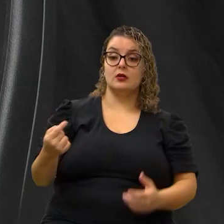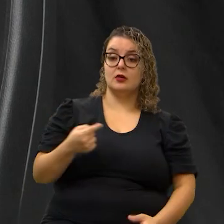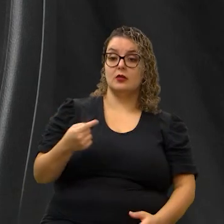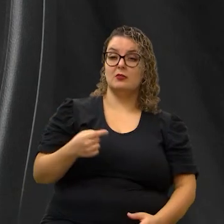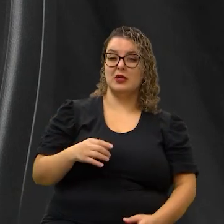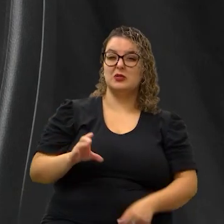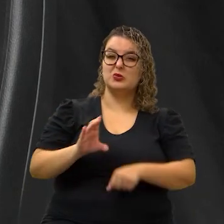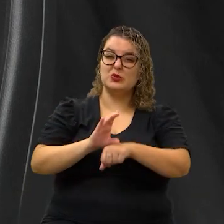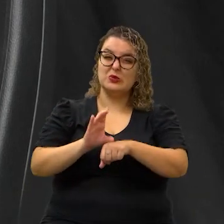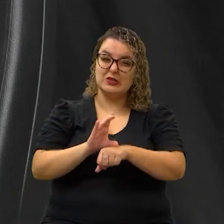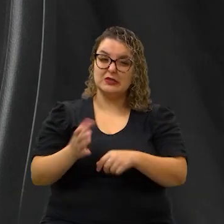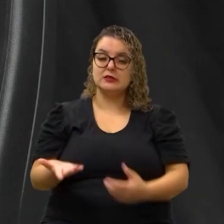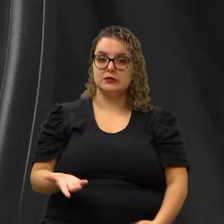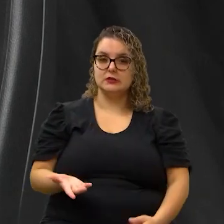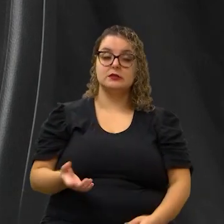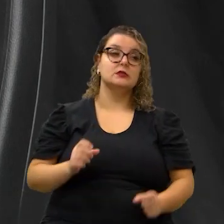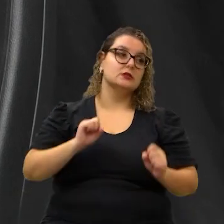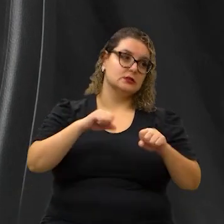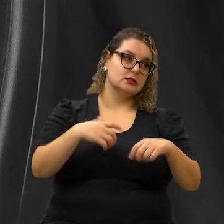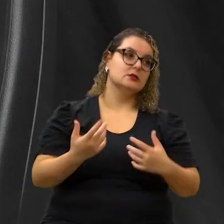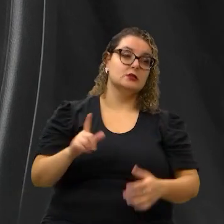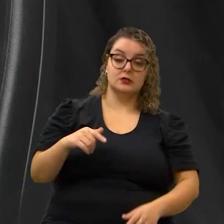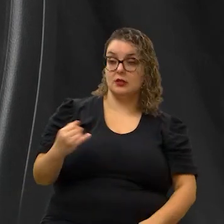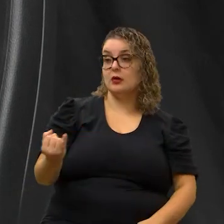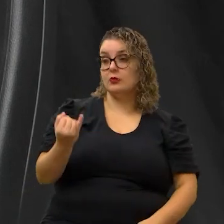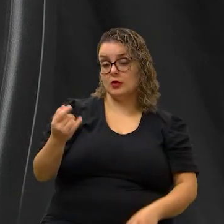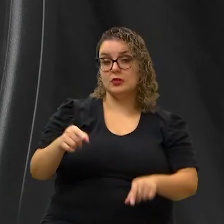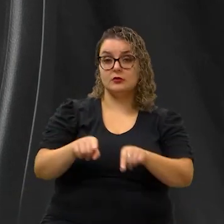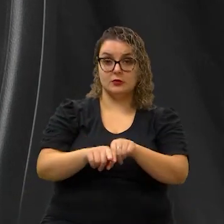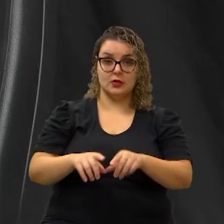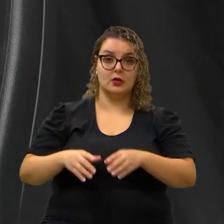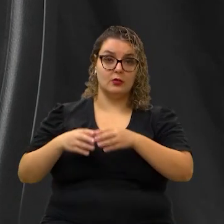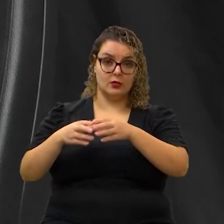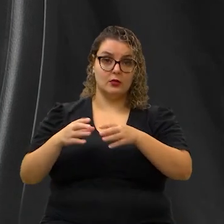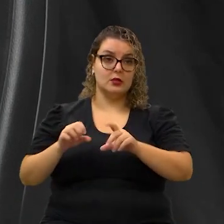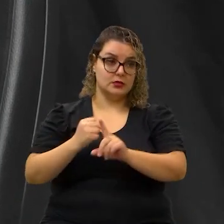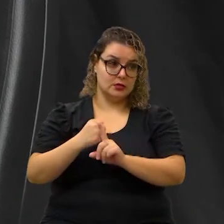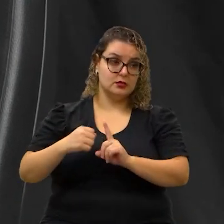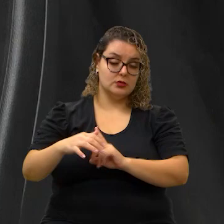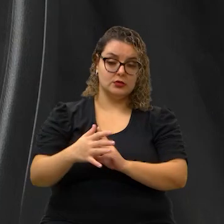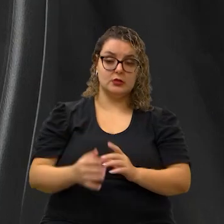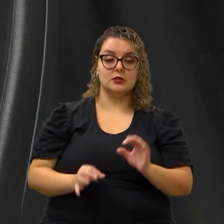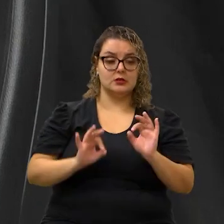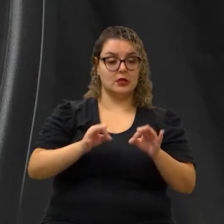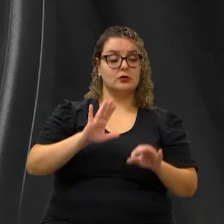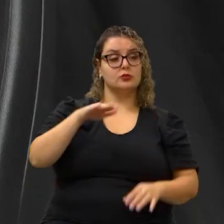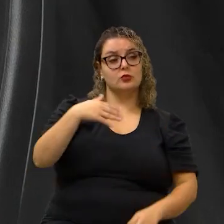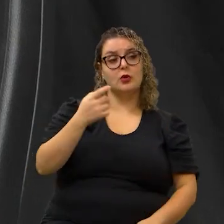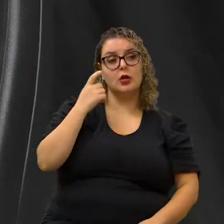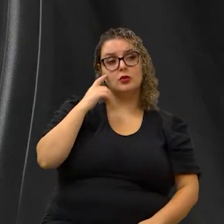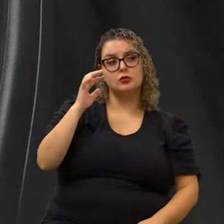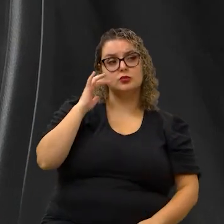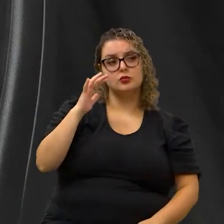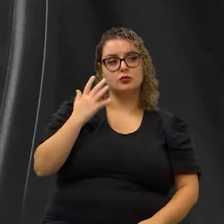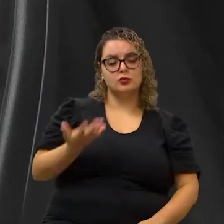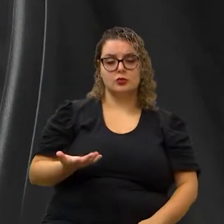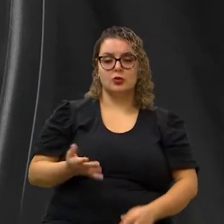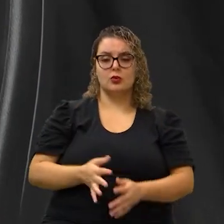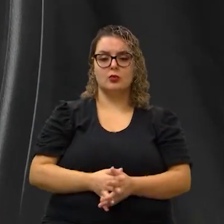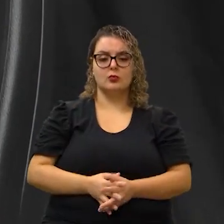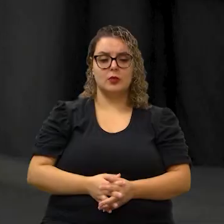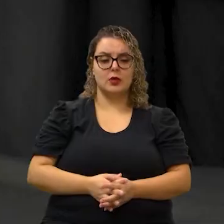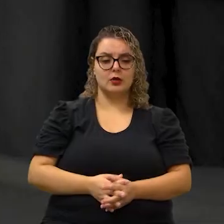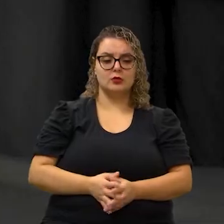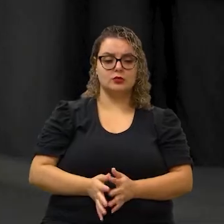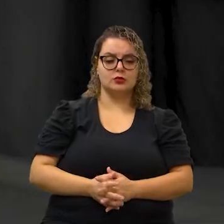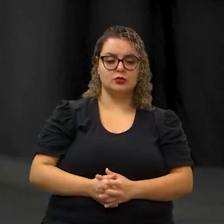humana, mais viva, menos cinza, né? Sim. Isso é importante também para a convivência social, né? Certo. Quando a